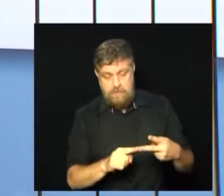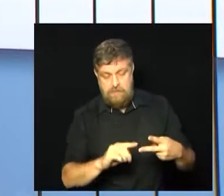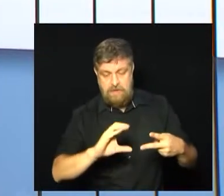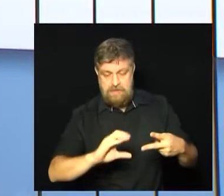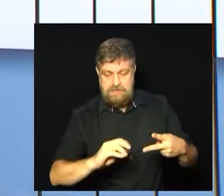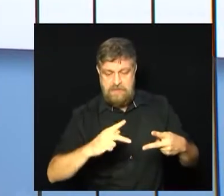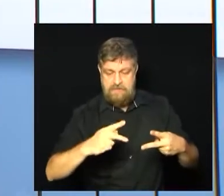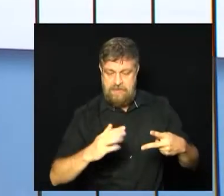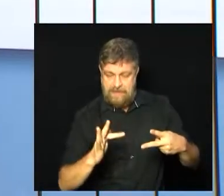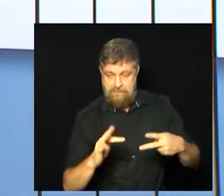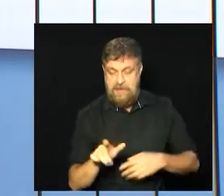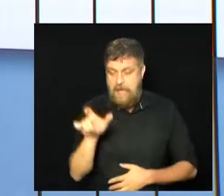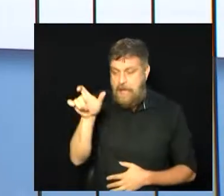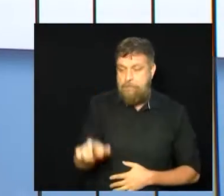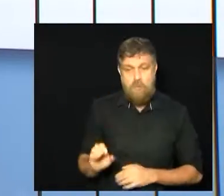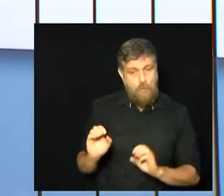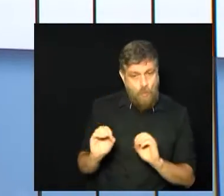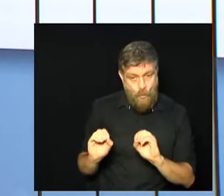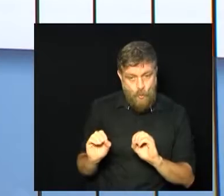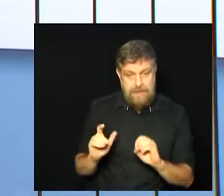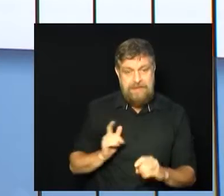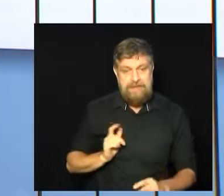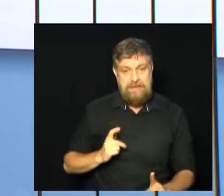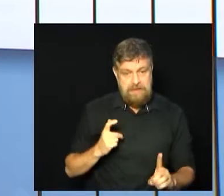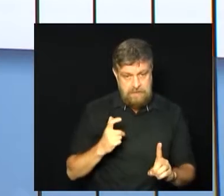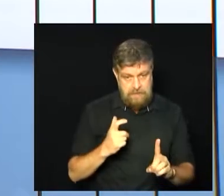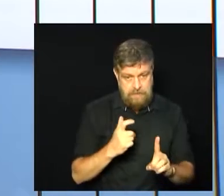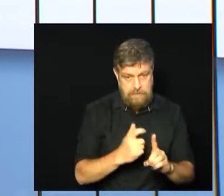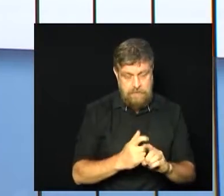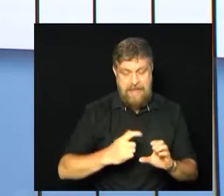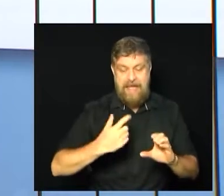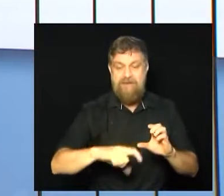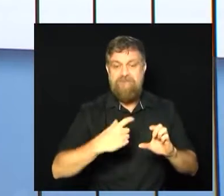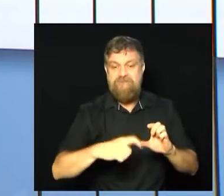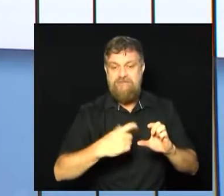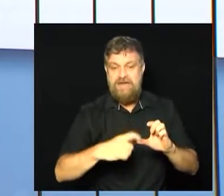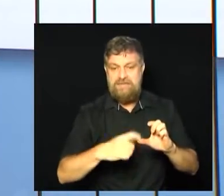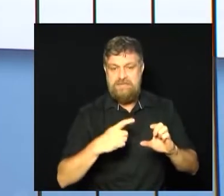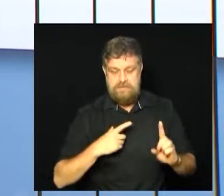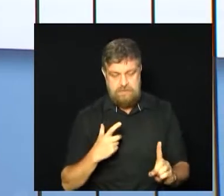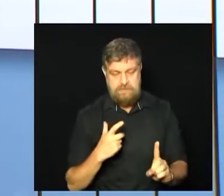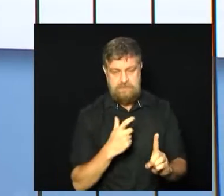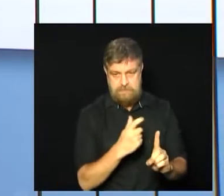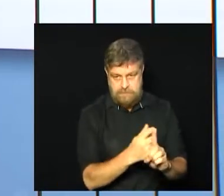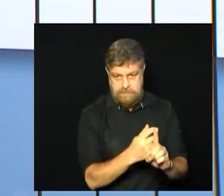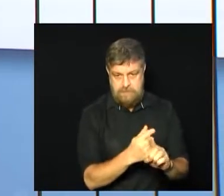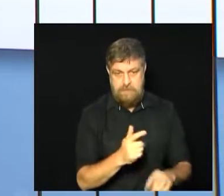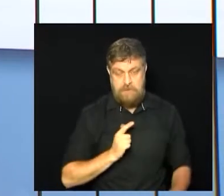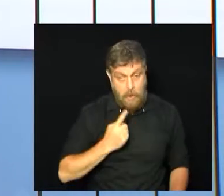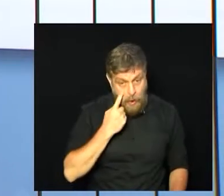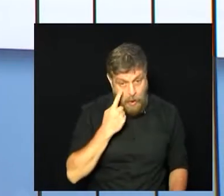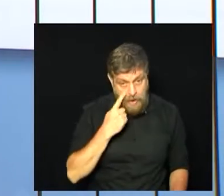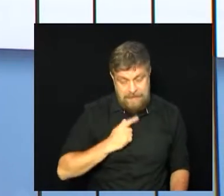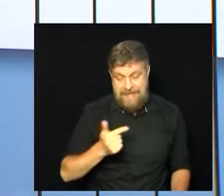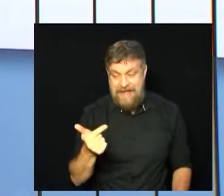intervalos. Para quem não tomou nenhuma, é a vacina disponível. A gente lembra que a Pfizer que está sendo aplicada nesse público. Mas, olha, para a